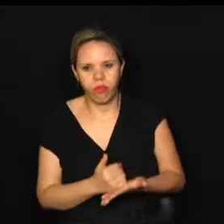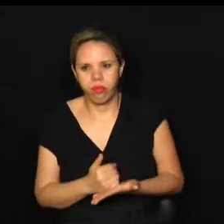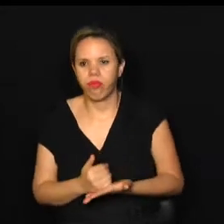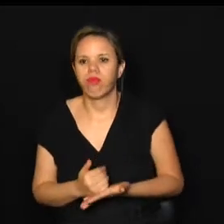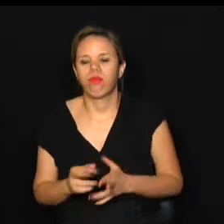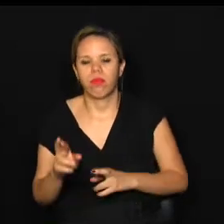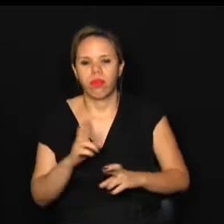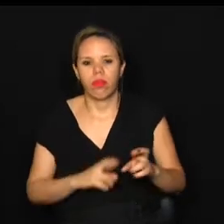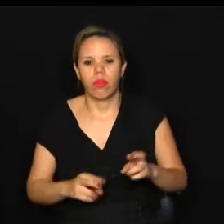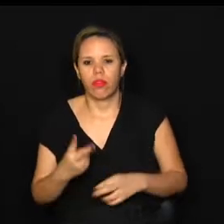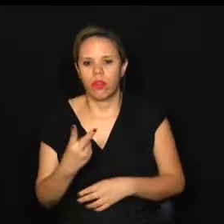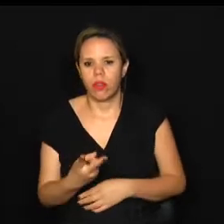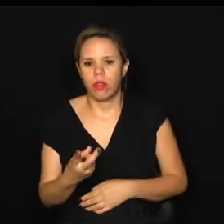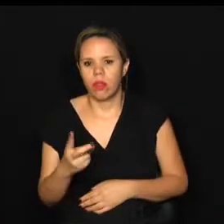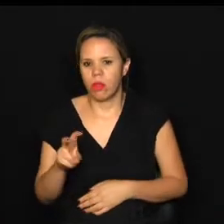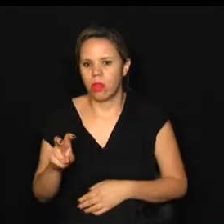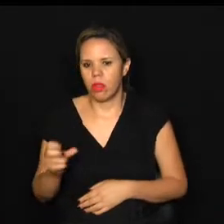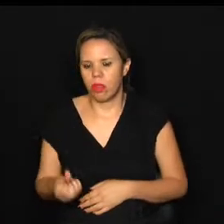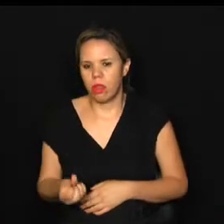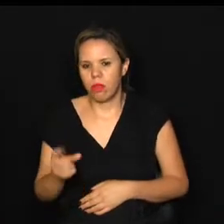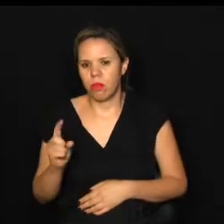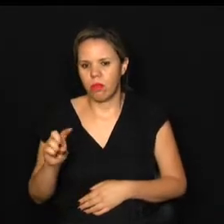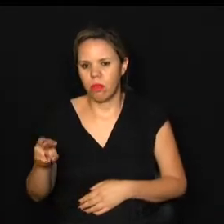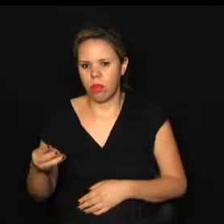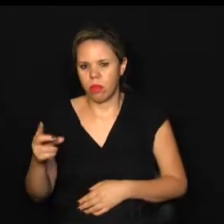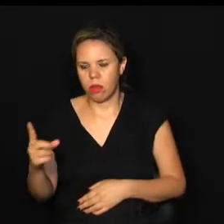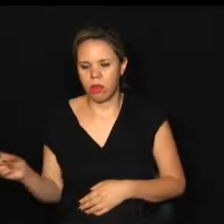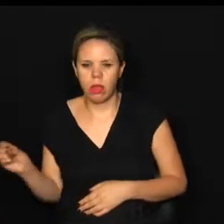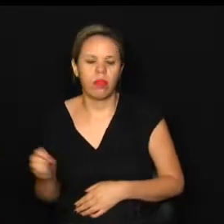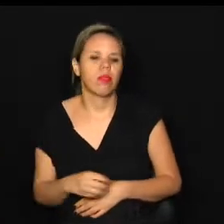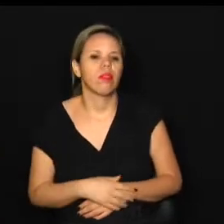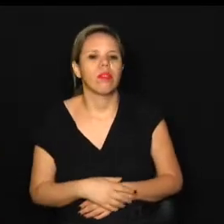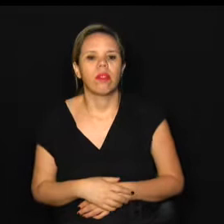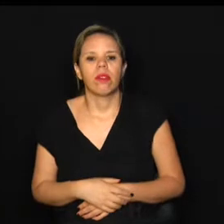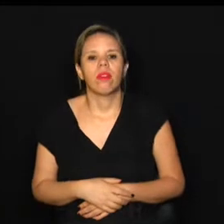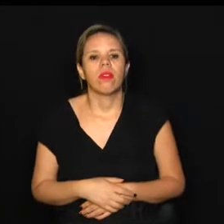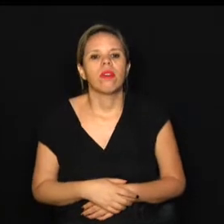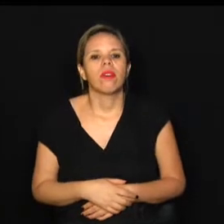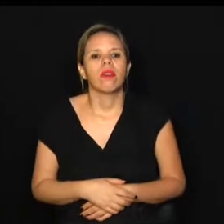de 256 milhões e 100. As